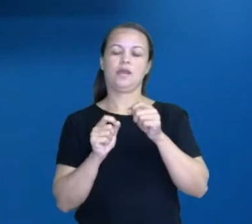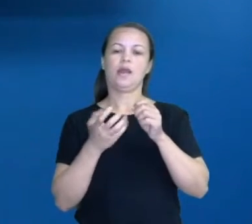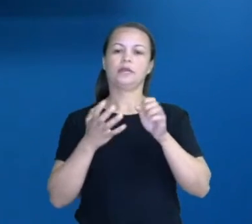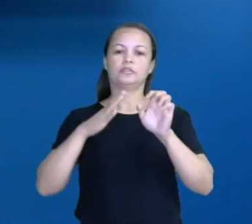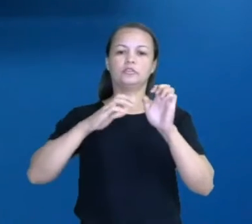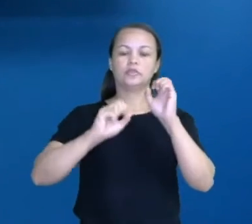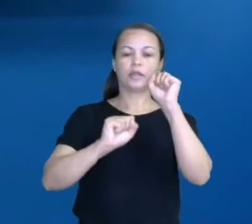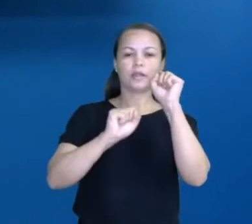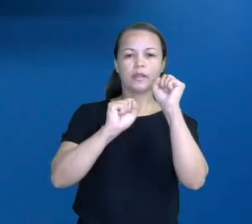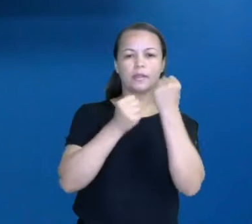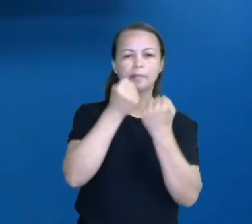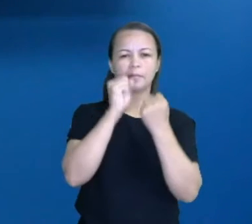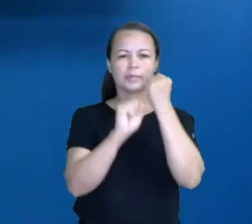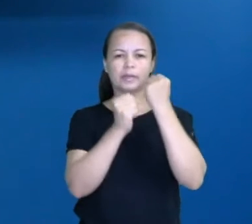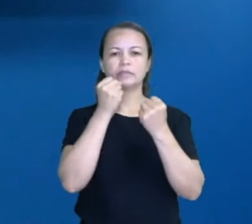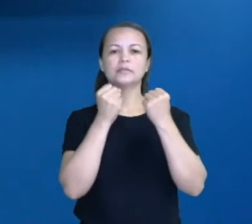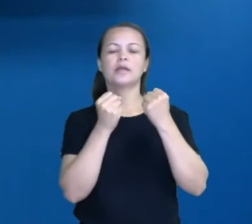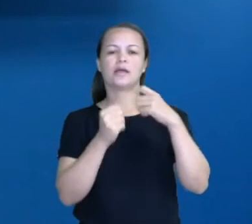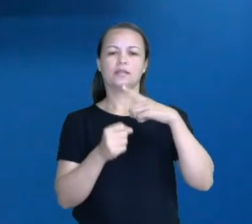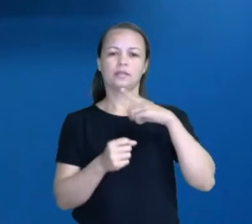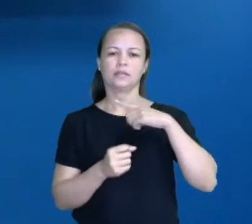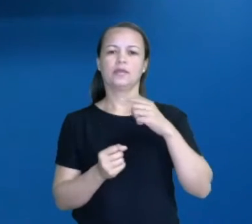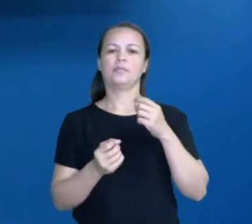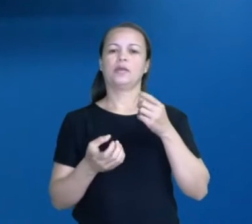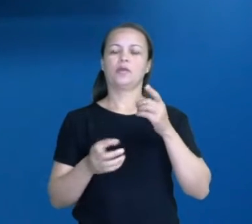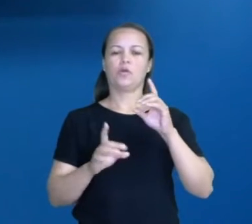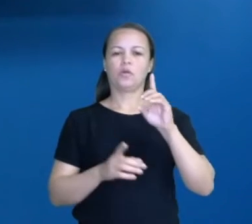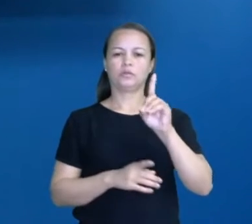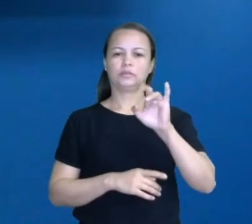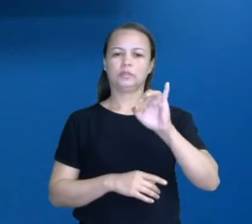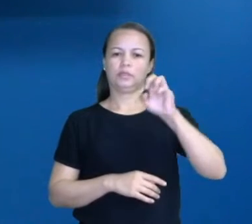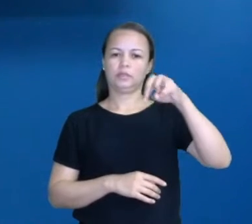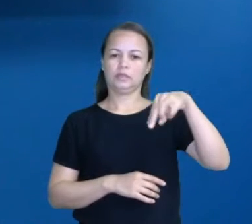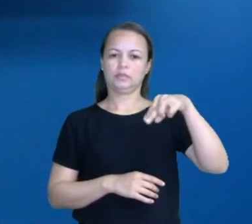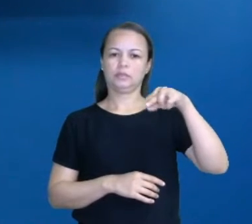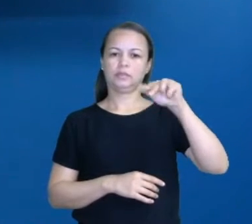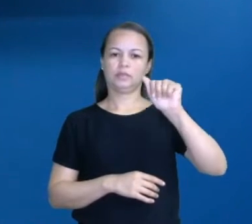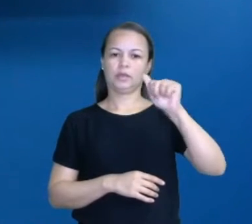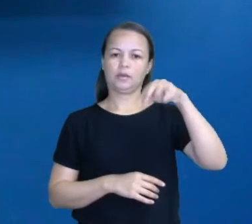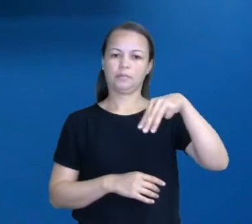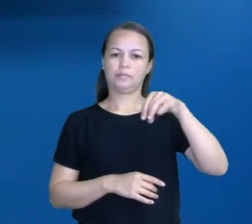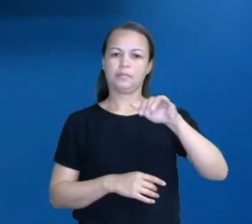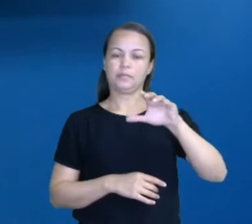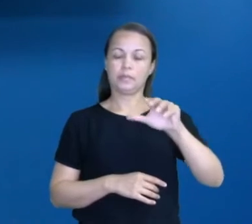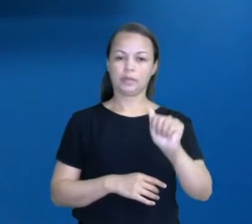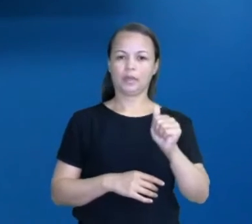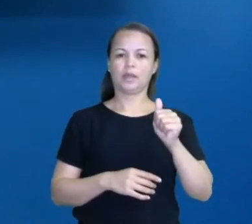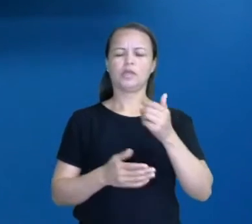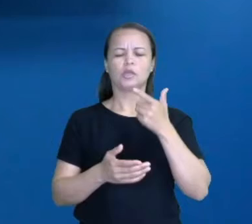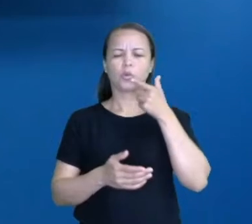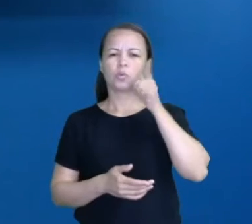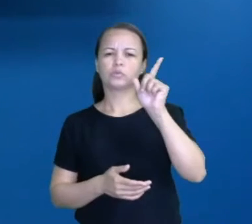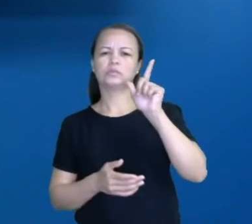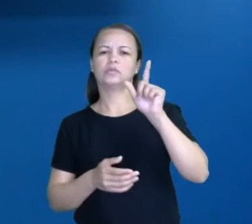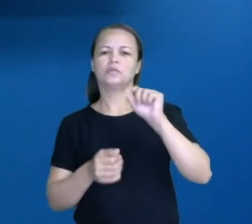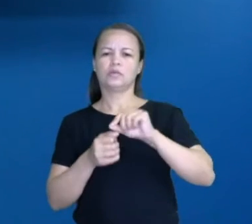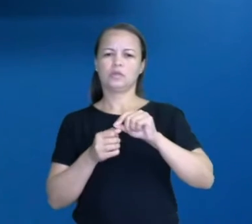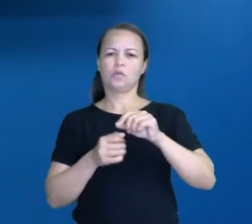tenham maior dinâmica na sua linha de produção e consigam fazer com mais